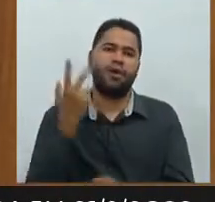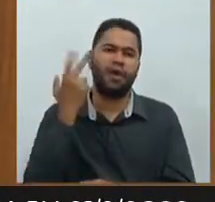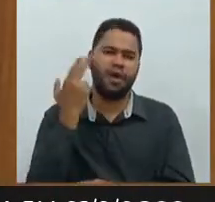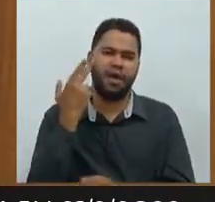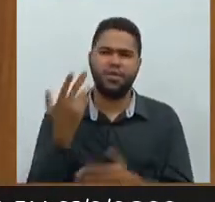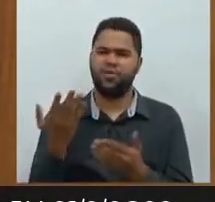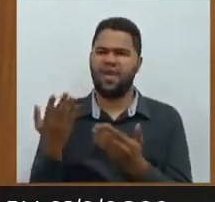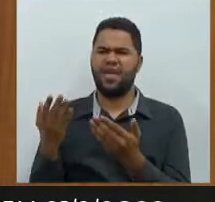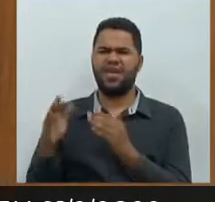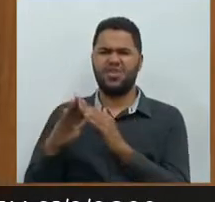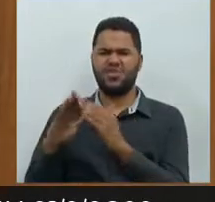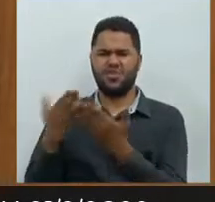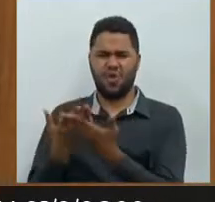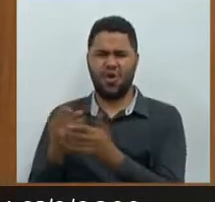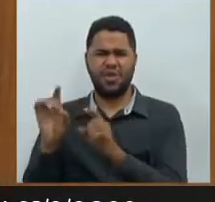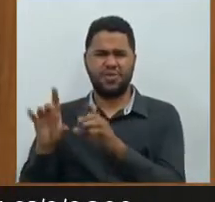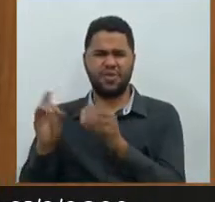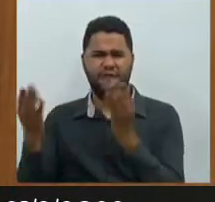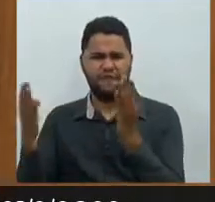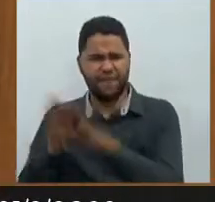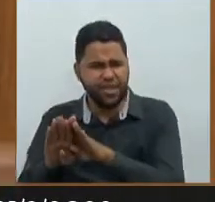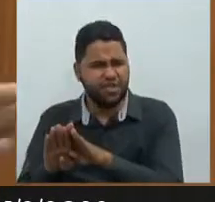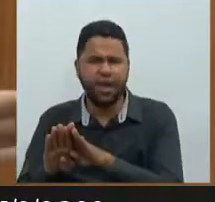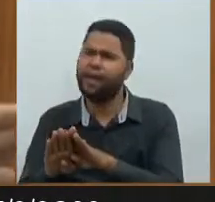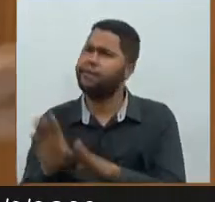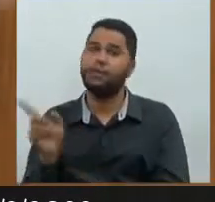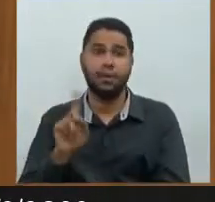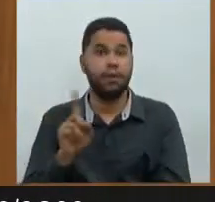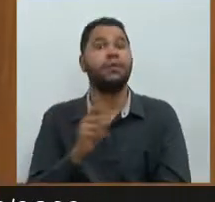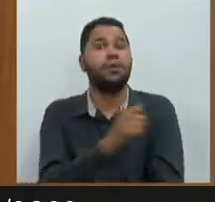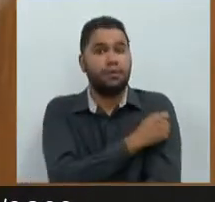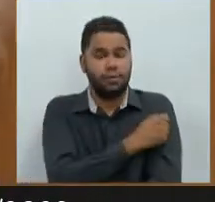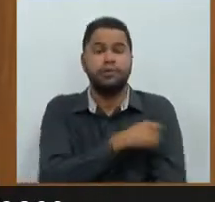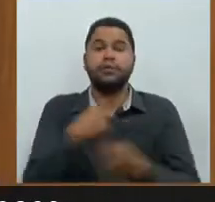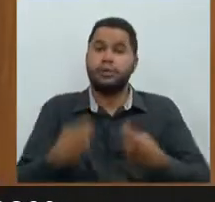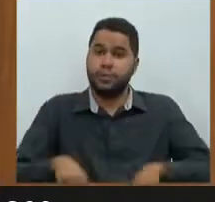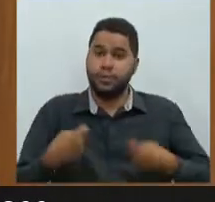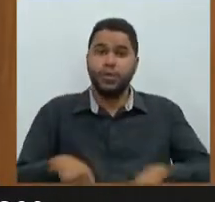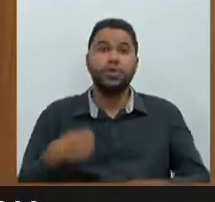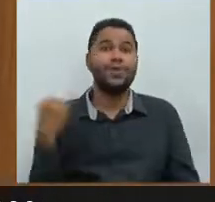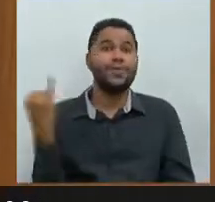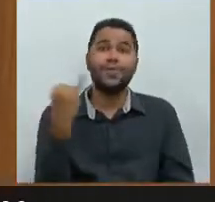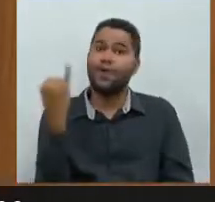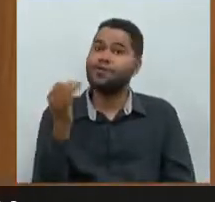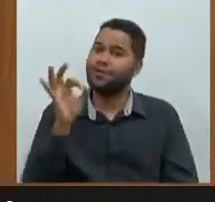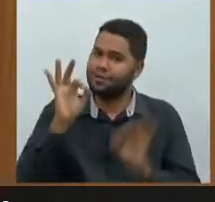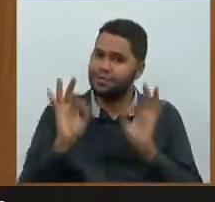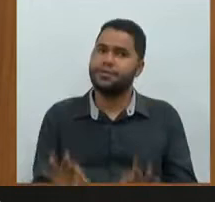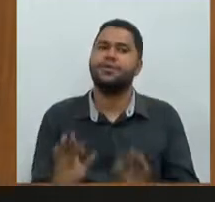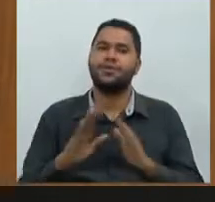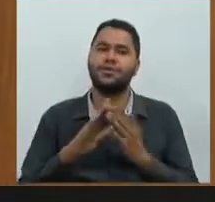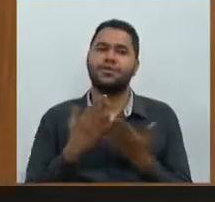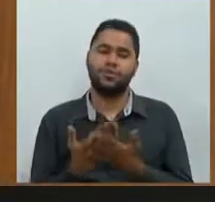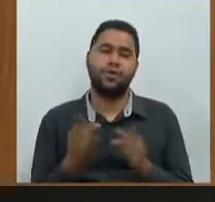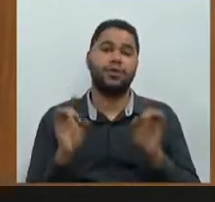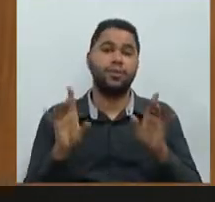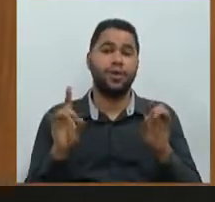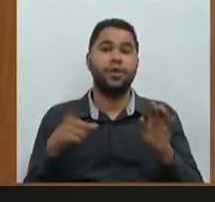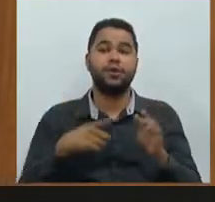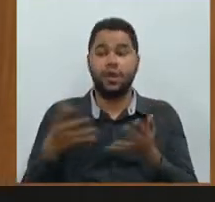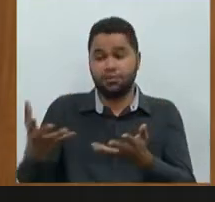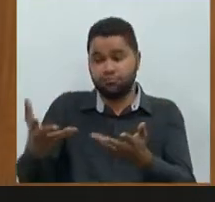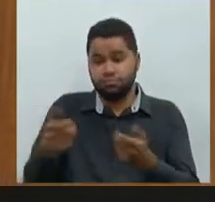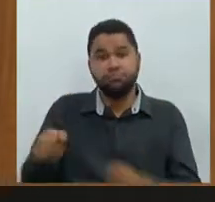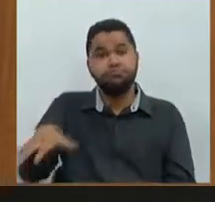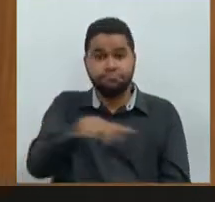escola especial, porque os alunos precisam, tem alunos que necessitam da escola especial, é importante demais a escola especial, porque tem público que